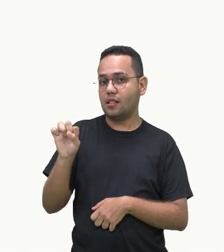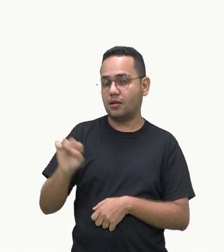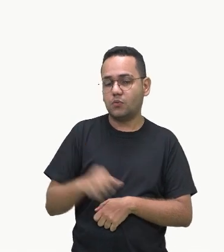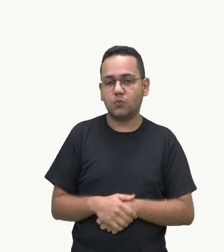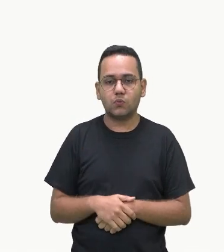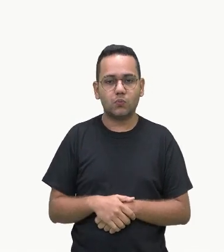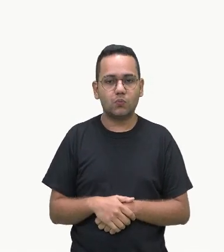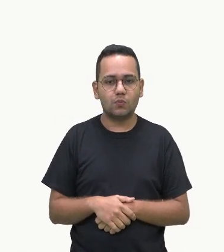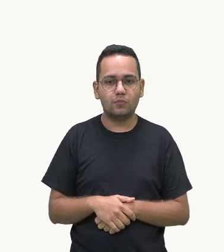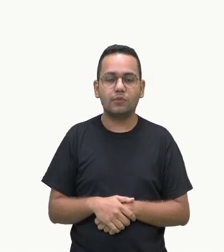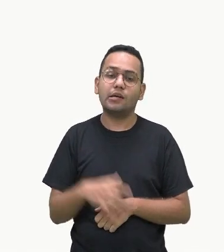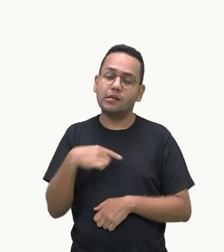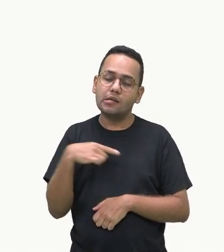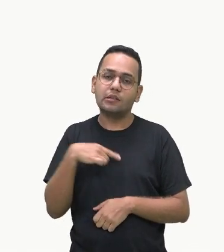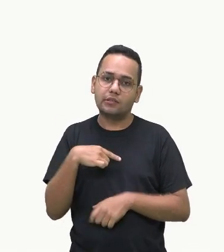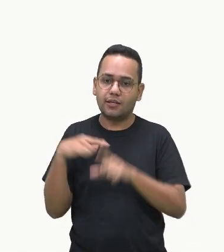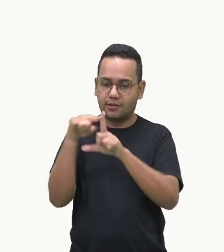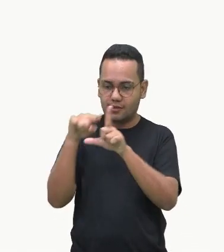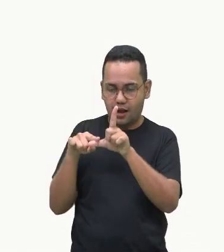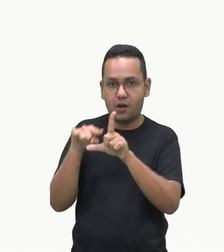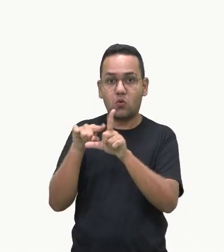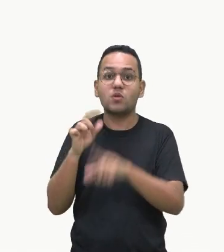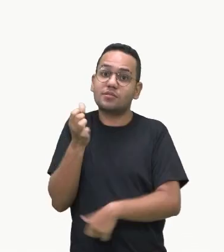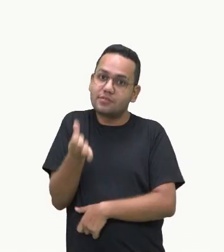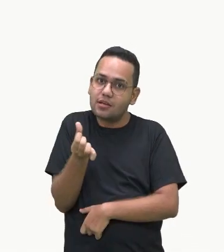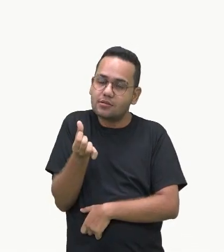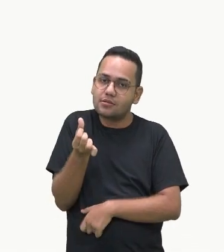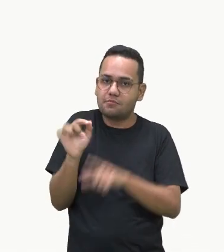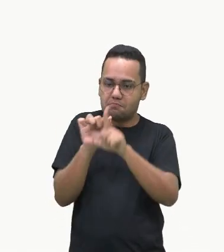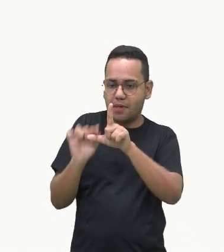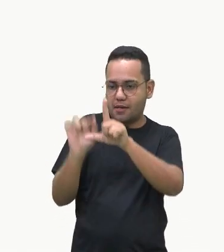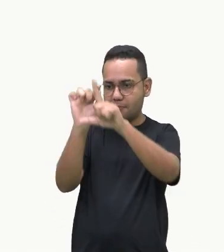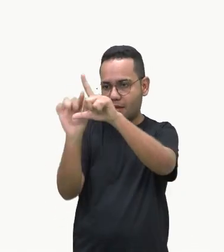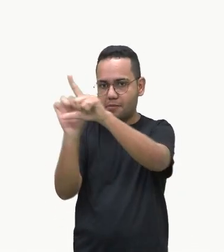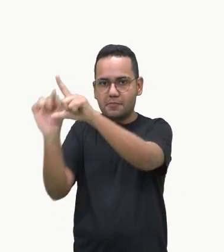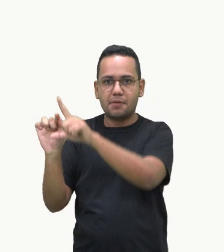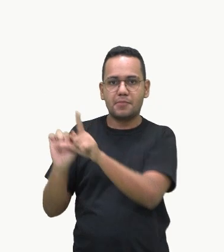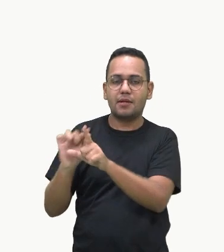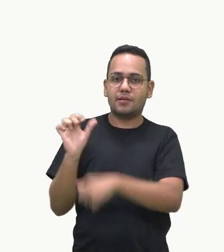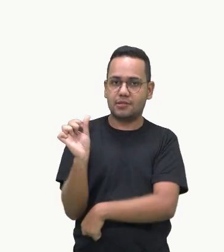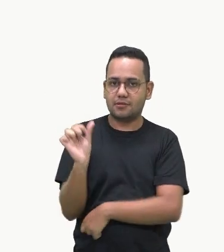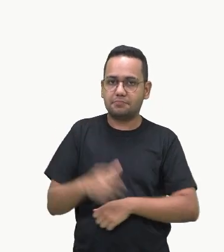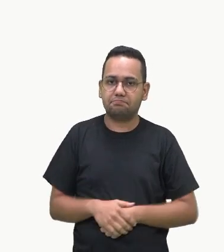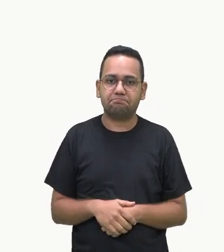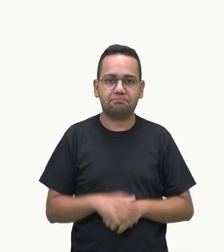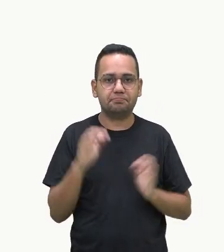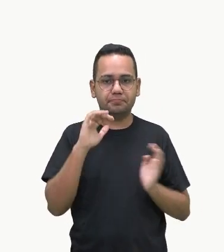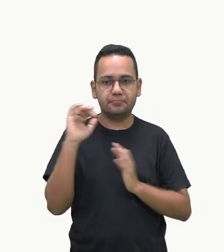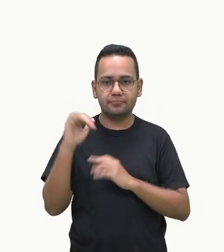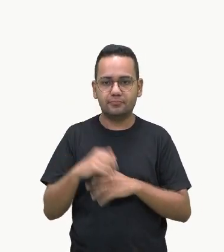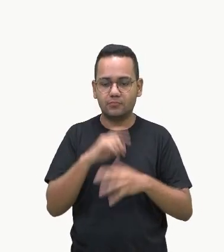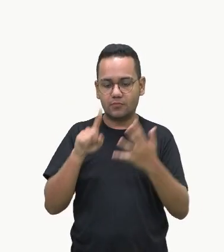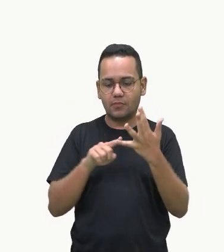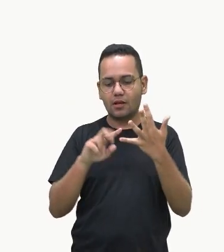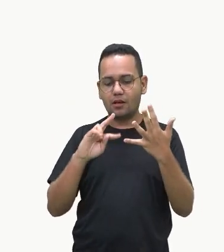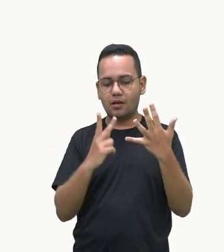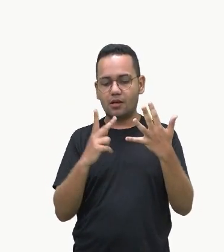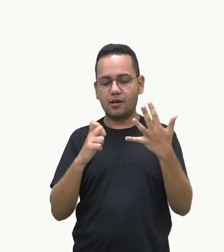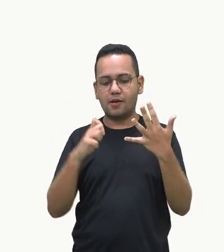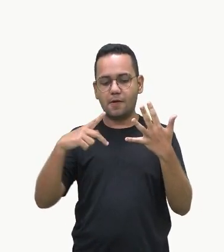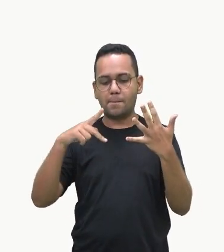terá 6 ângulos. E chegamos aí no último, não é? Que é o heptágono.